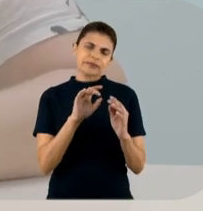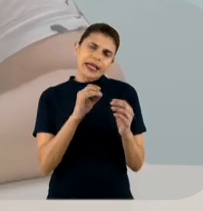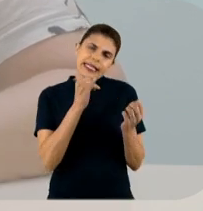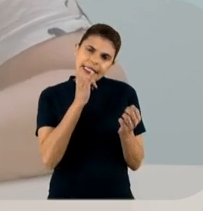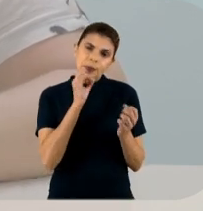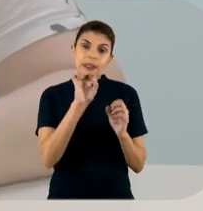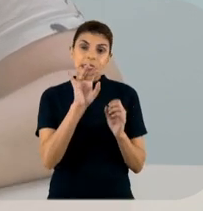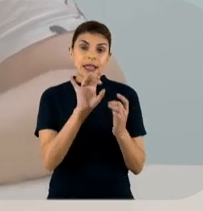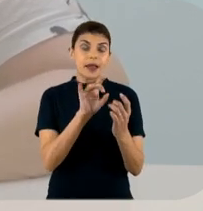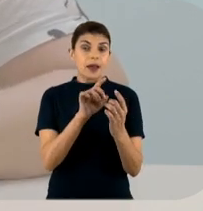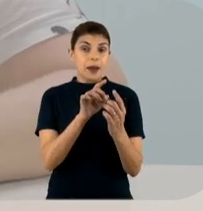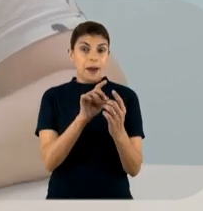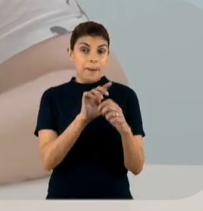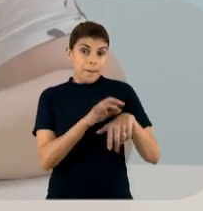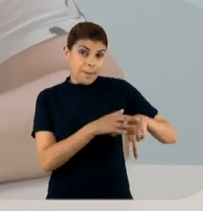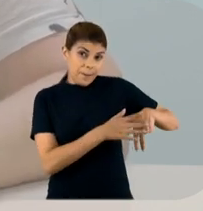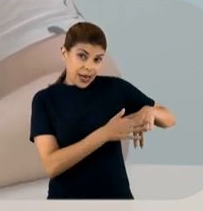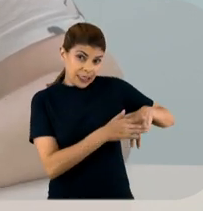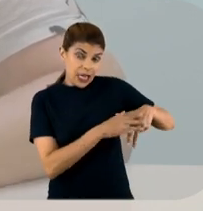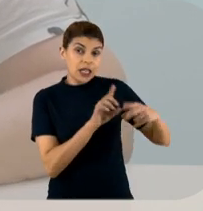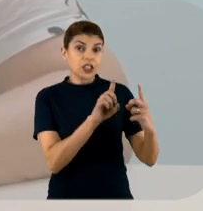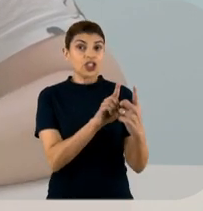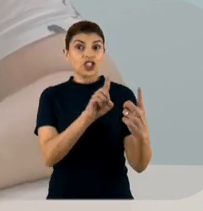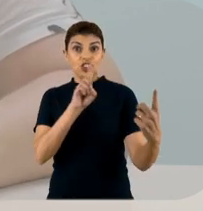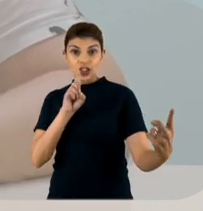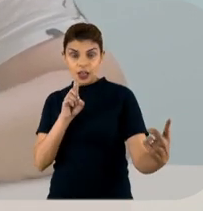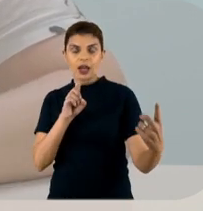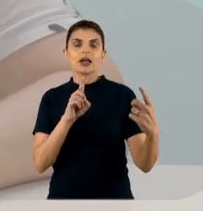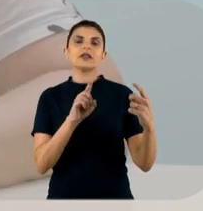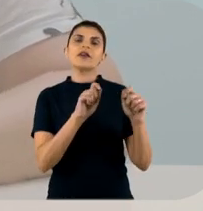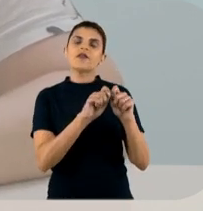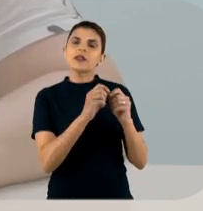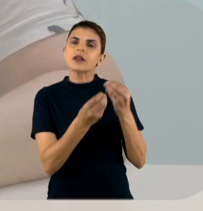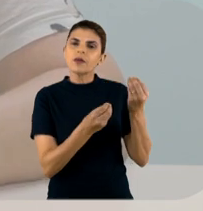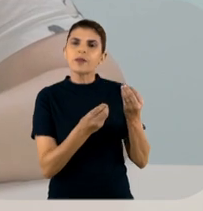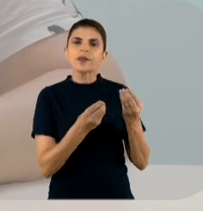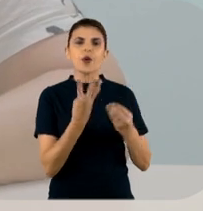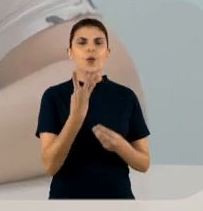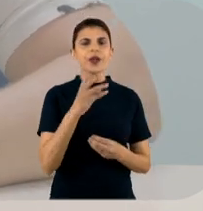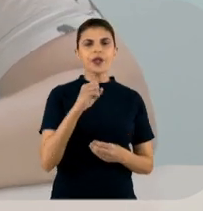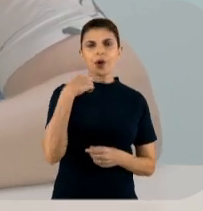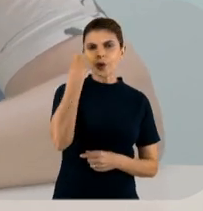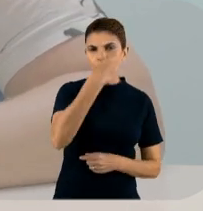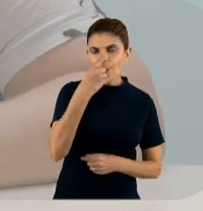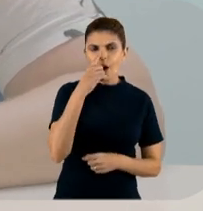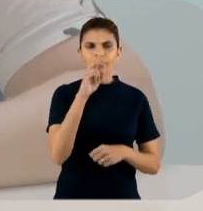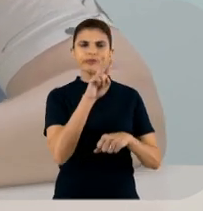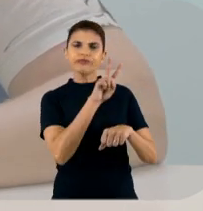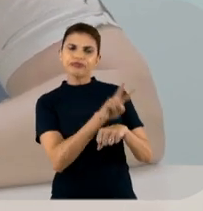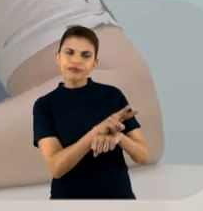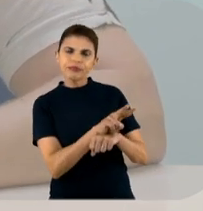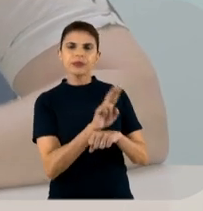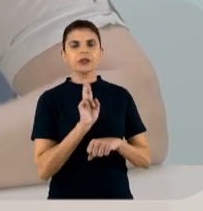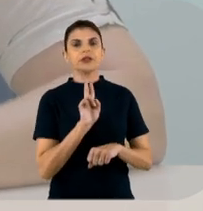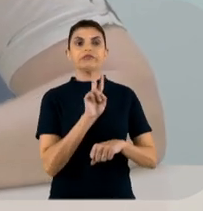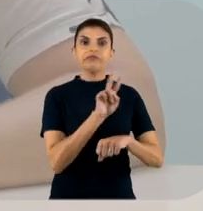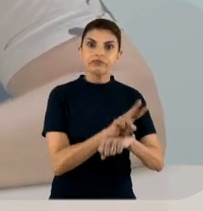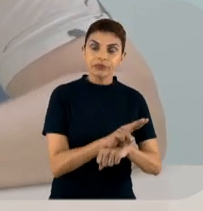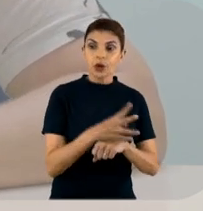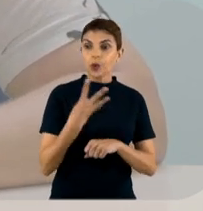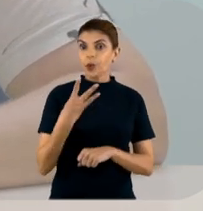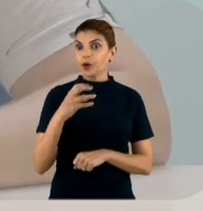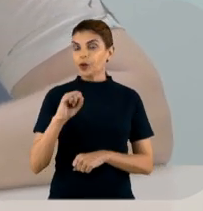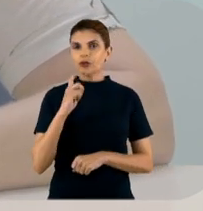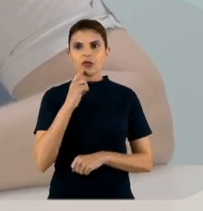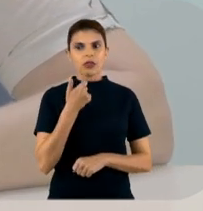se a gente for tentar contactar saber como eles estão é que você teria que fazer isso pelo menos a cada 48 horas no início e depois que você passou